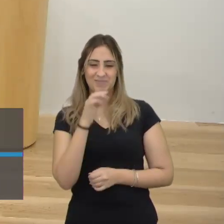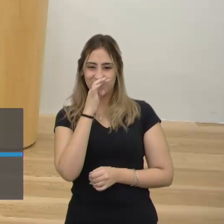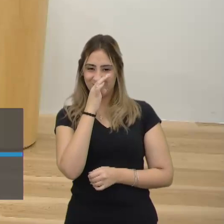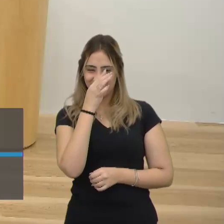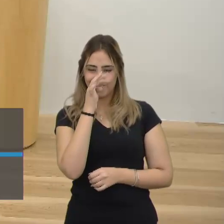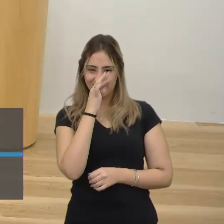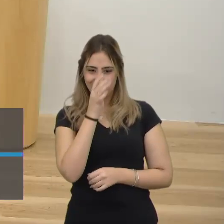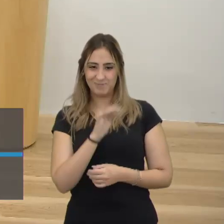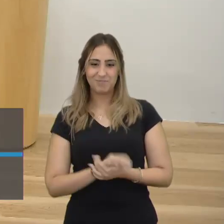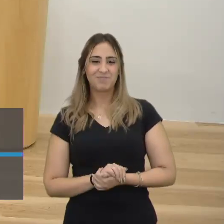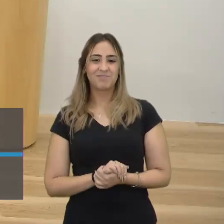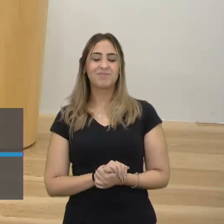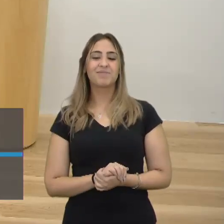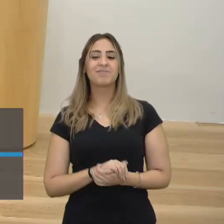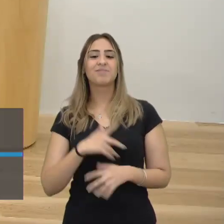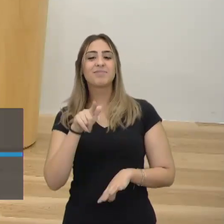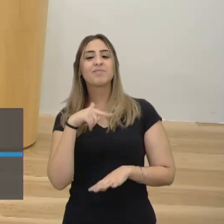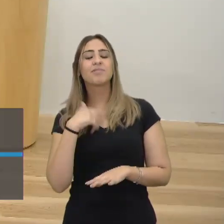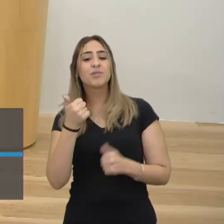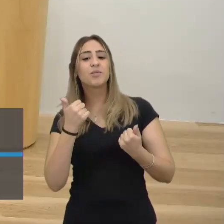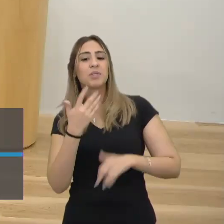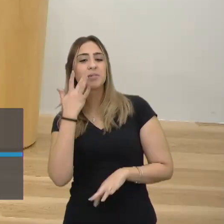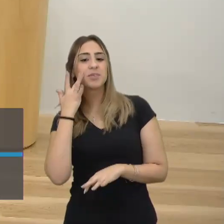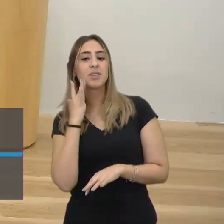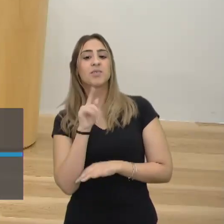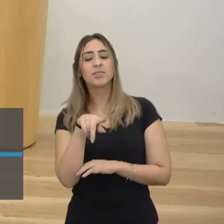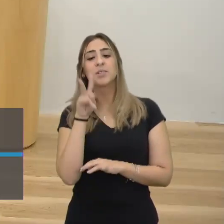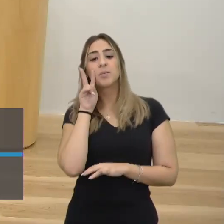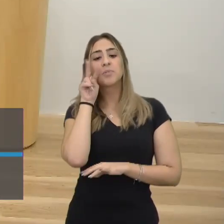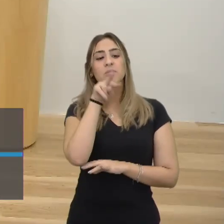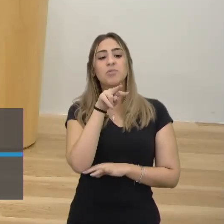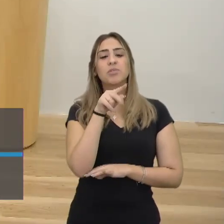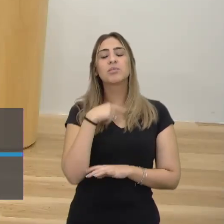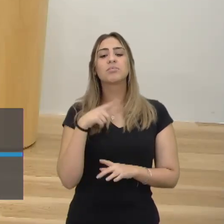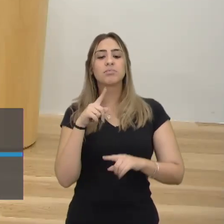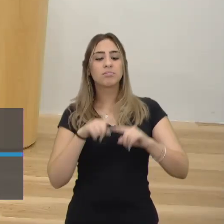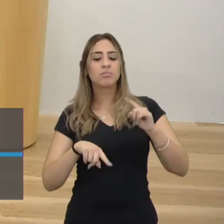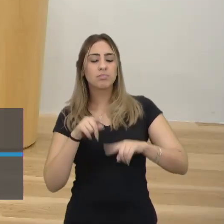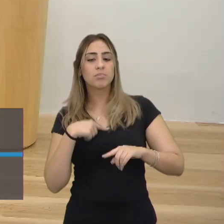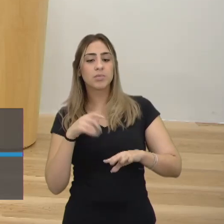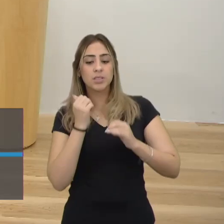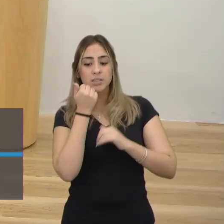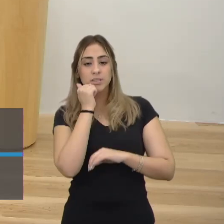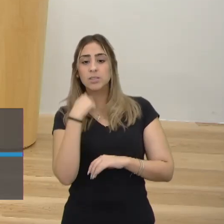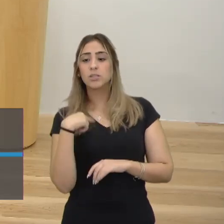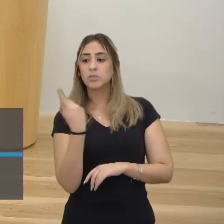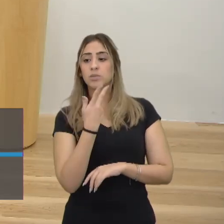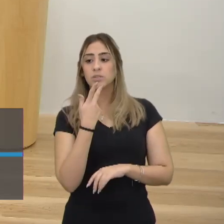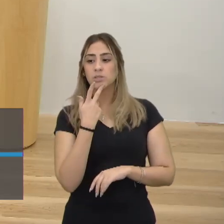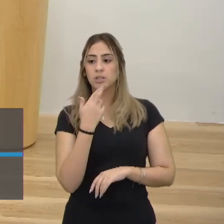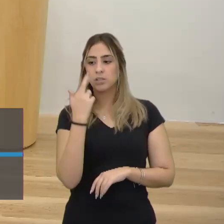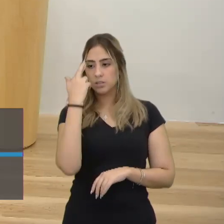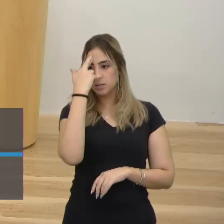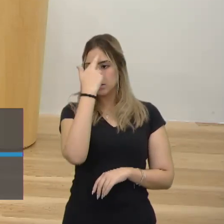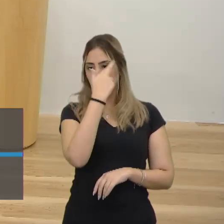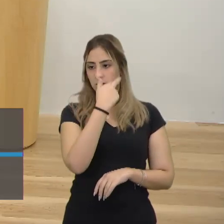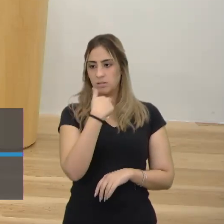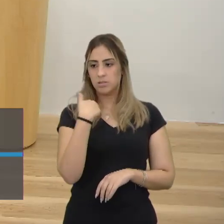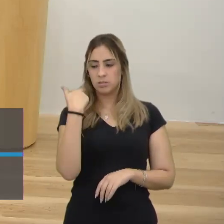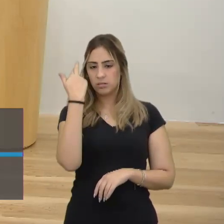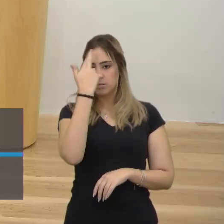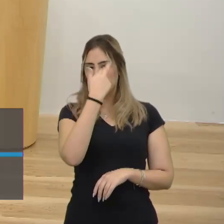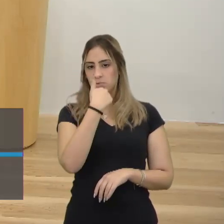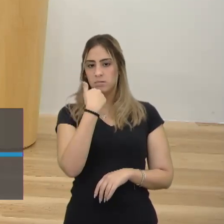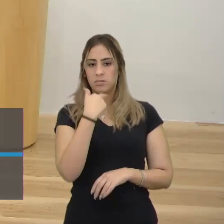Muito bem, Anderson. Você sabe por que do ponto de vista técnico-científico, a gente não pode mais falar raça? Bom, eu vou fazer papel de aluno